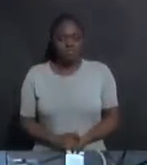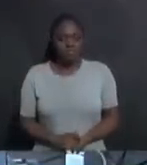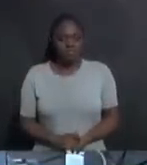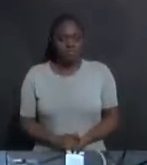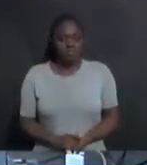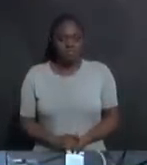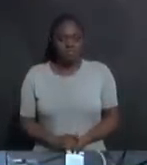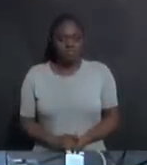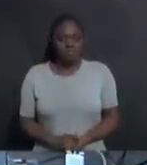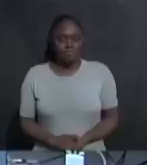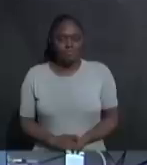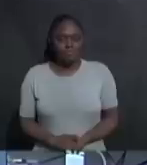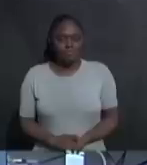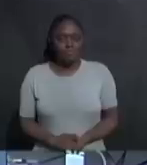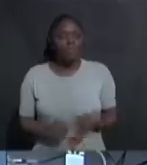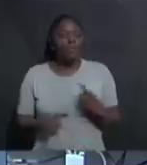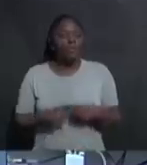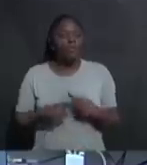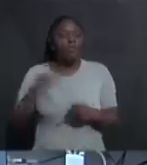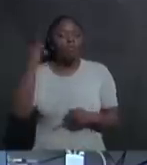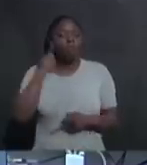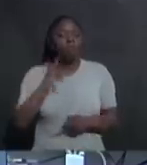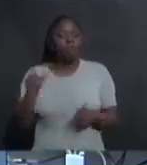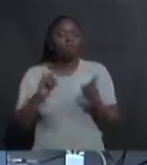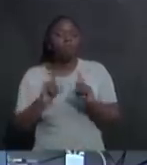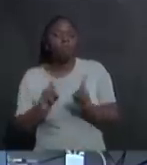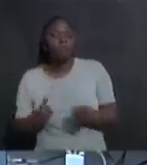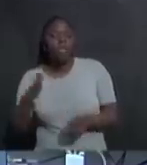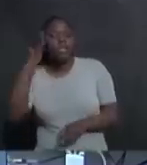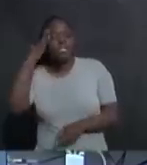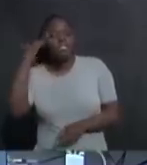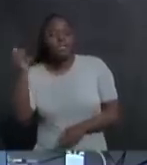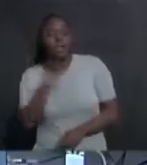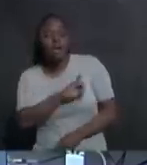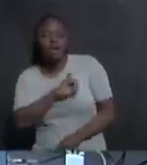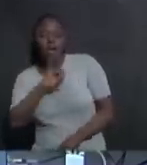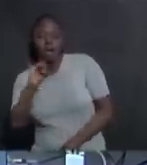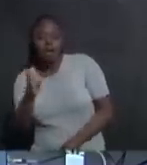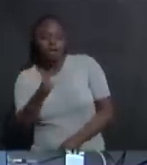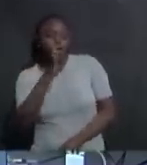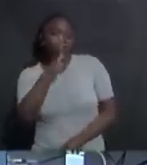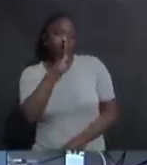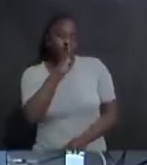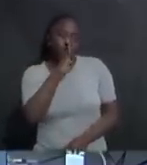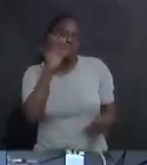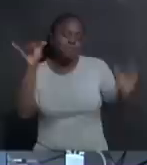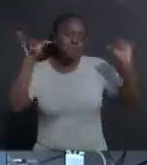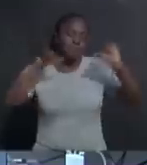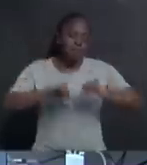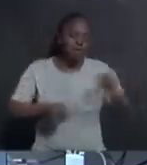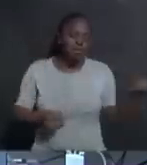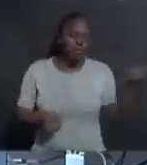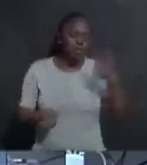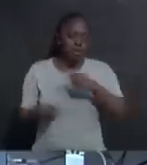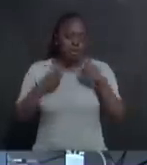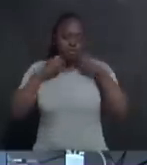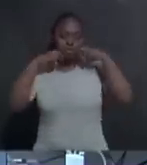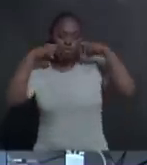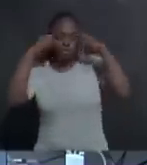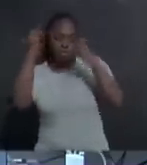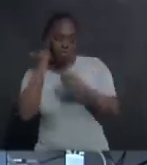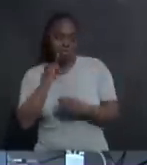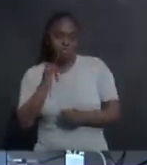Por que que a gente não profetiza também? Porque a gente não sabe que se calar vai doer muito mais do que passar a vergonha de profetizar. Eu estou pregando esse